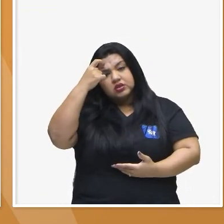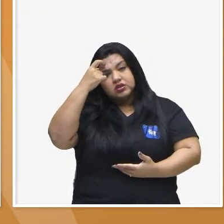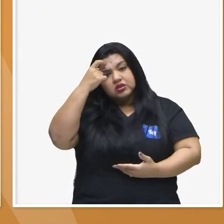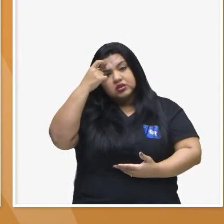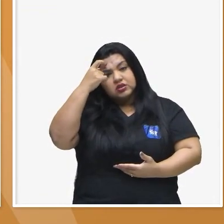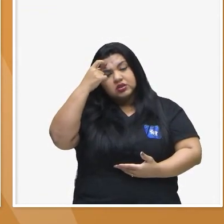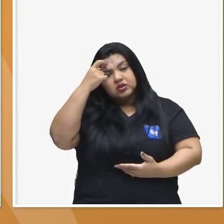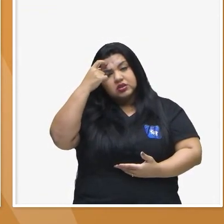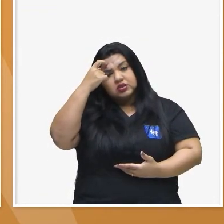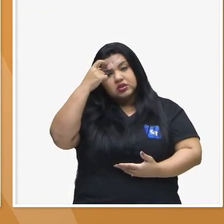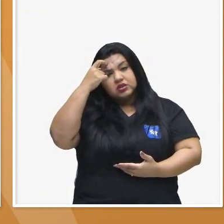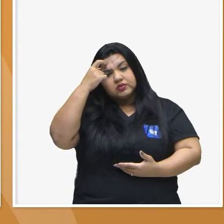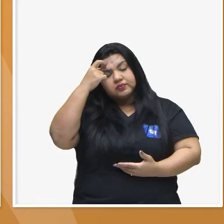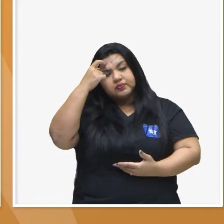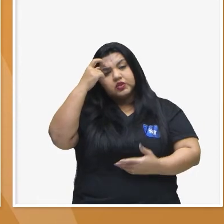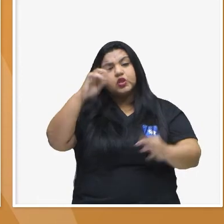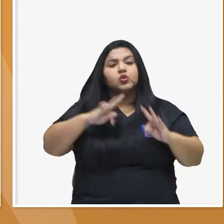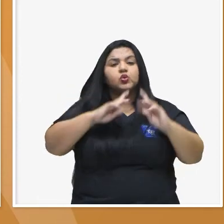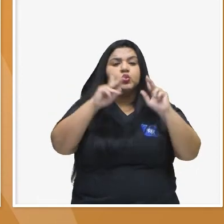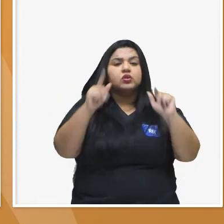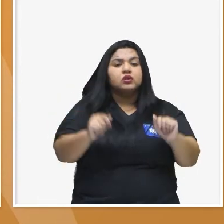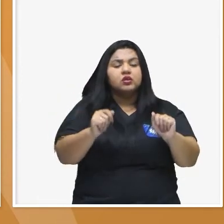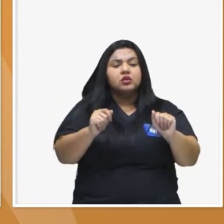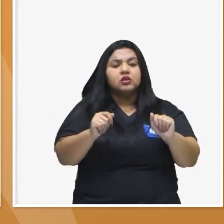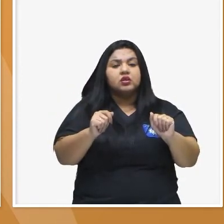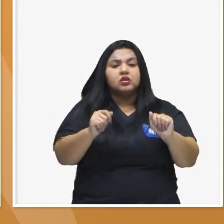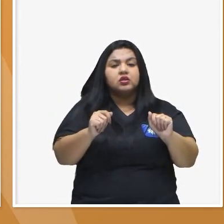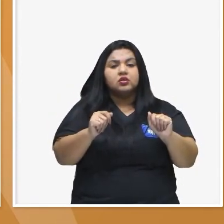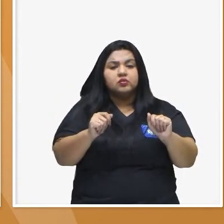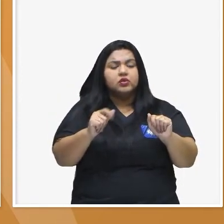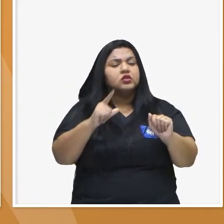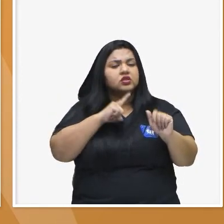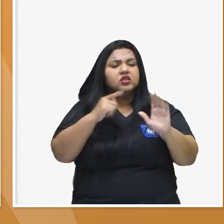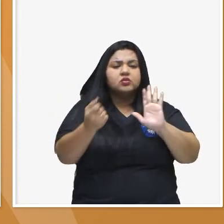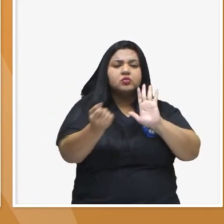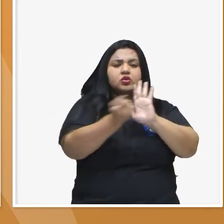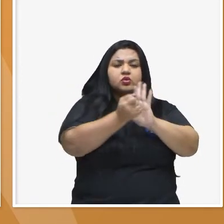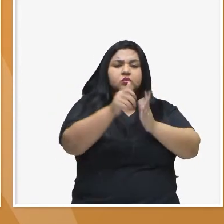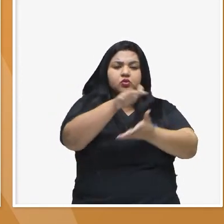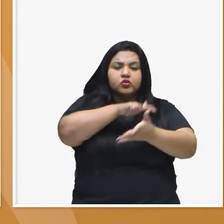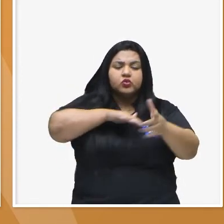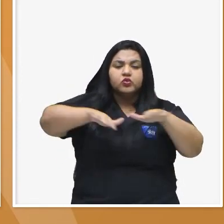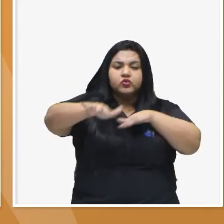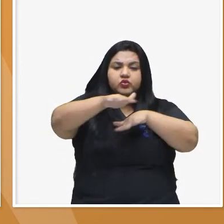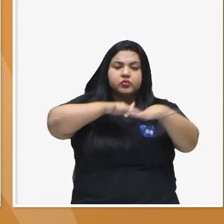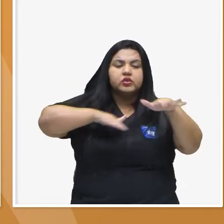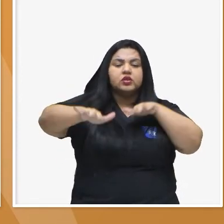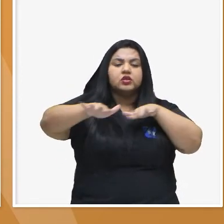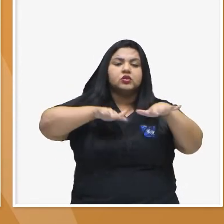é toda marcada pelo movimento dialético. Né?